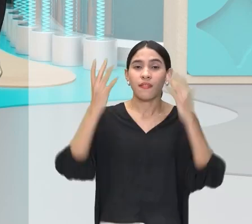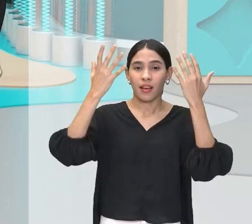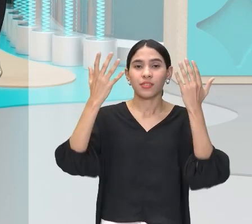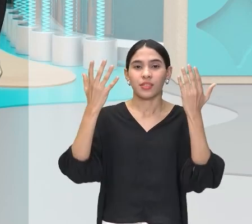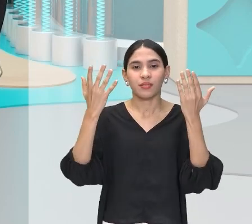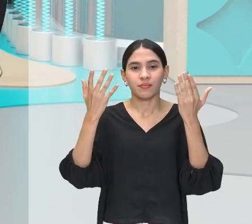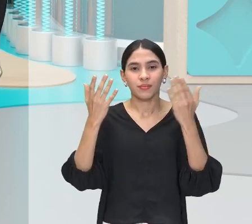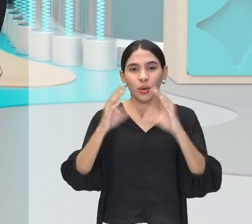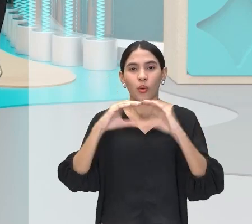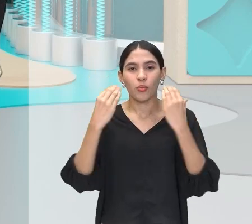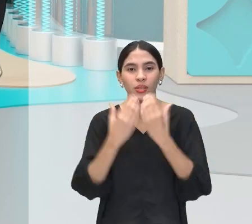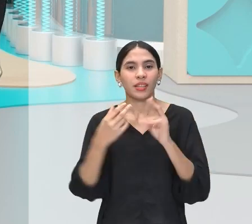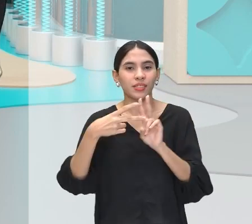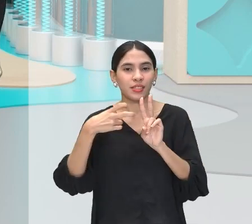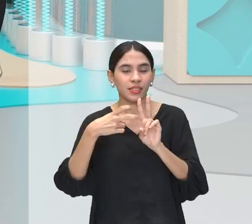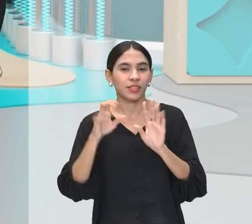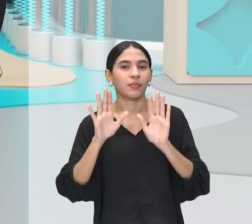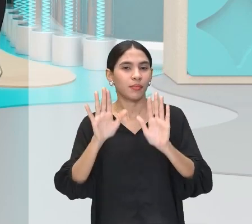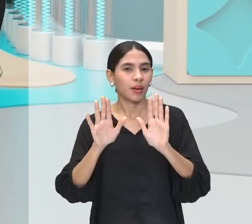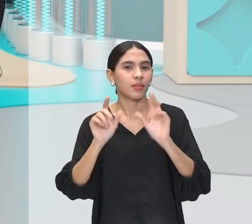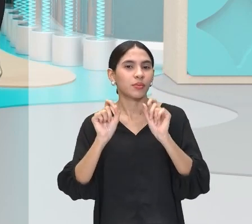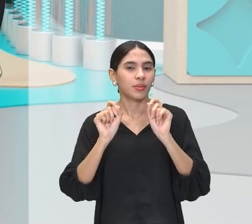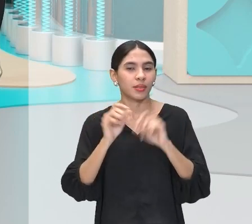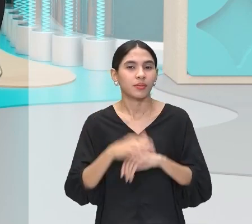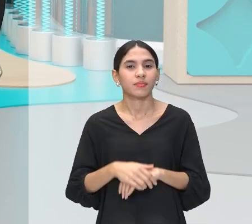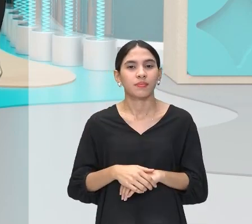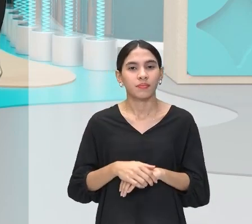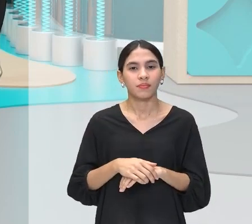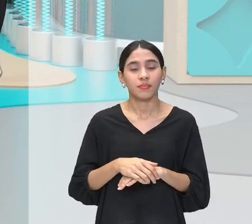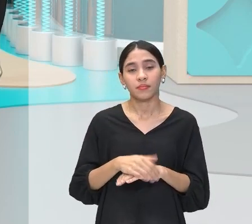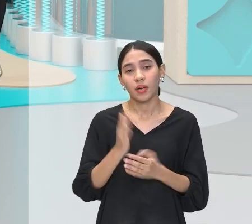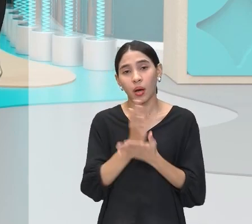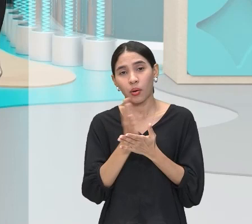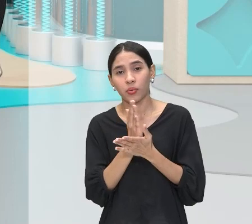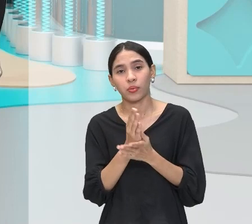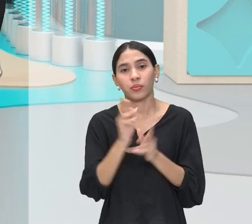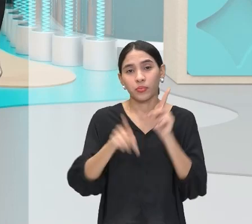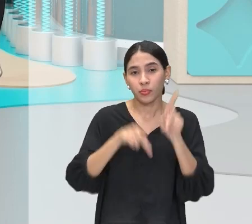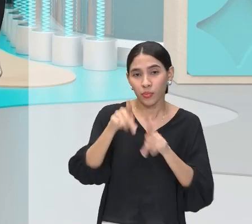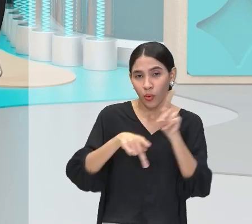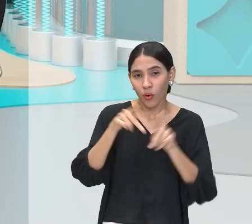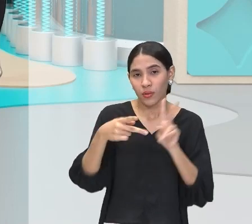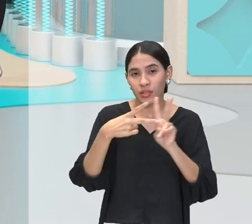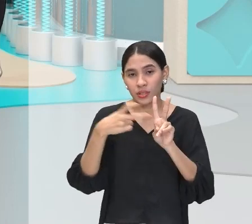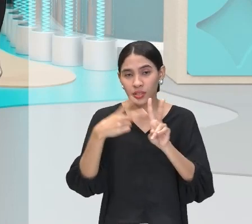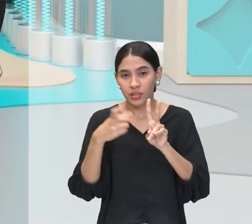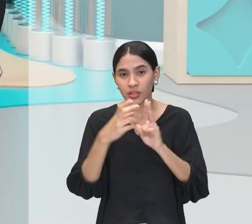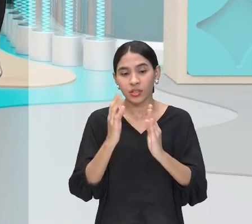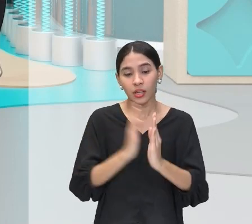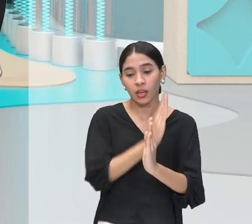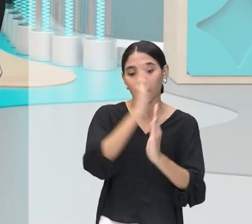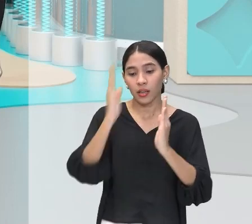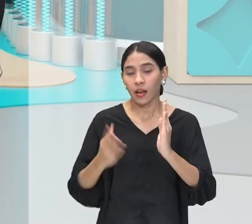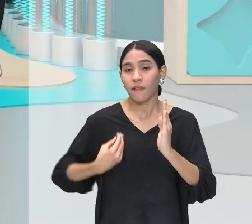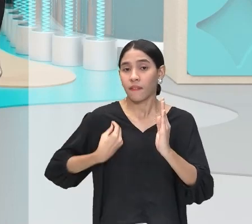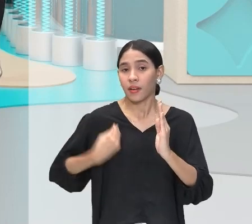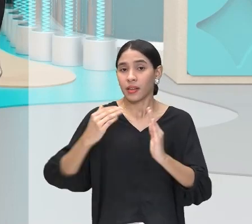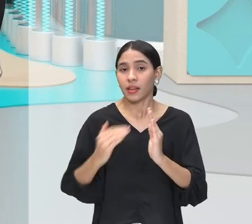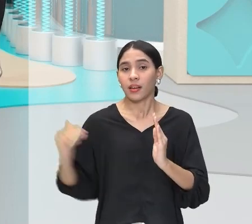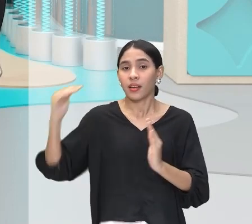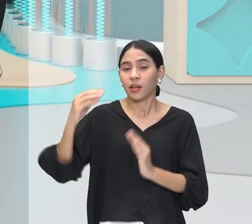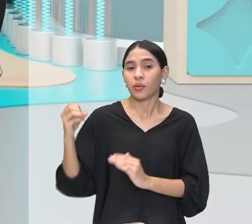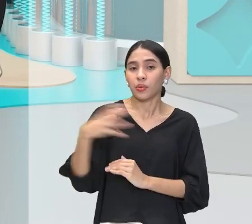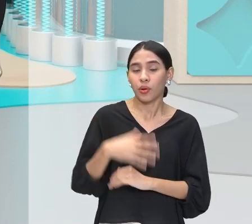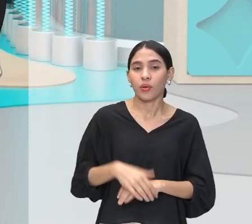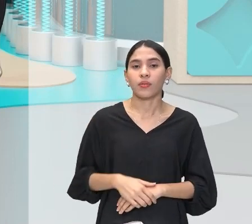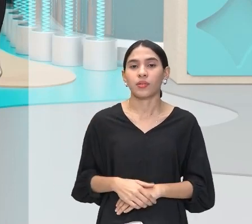nesta comunidade. Claro que para algumas comunidades, da infância se parte já para uma vida adulta. Essa fase